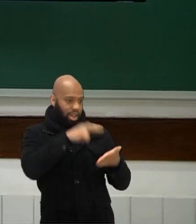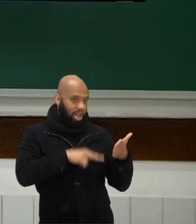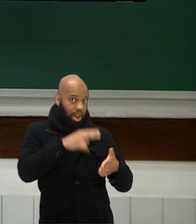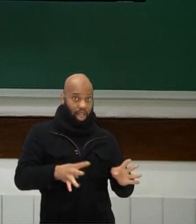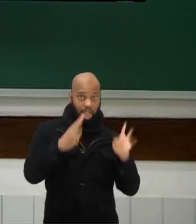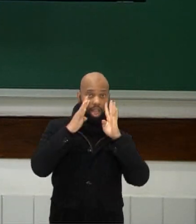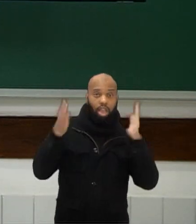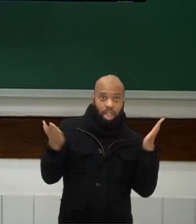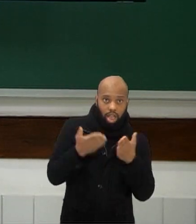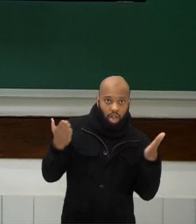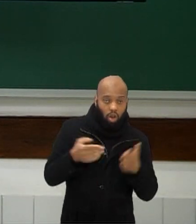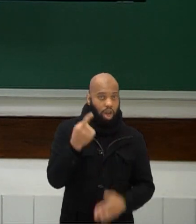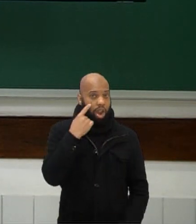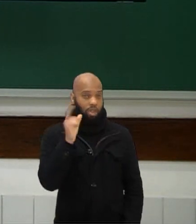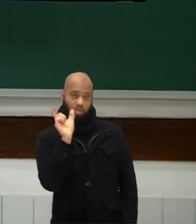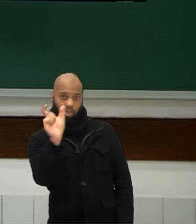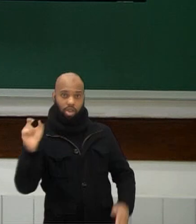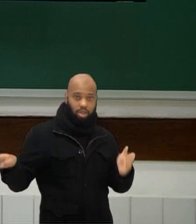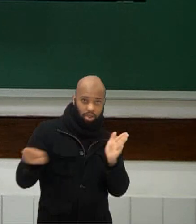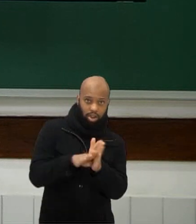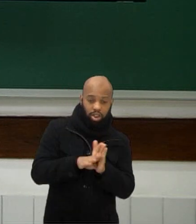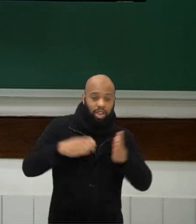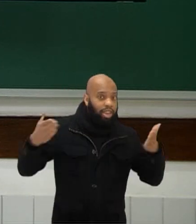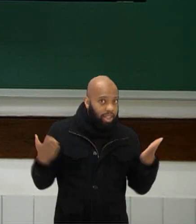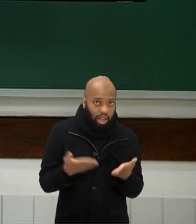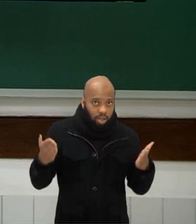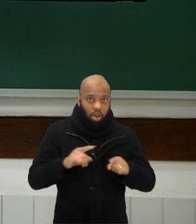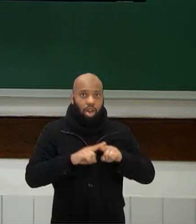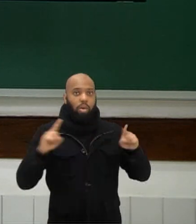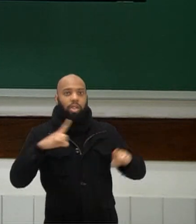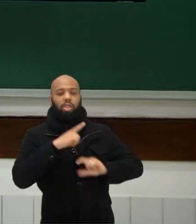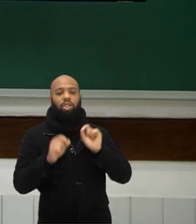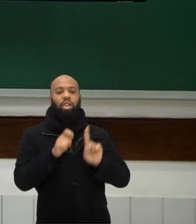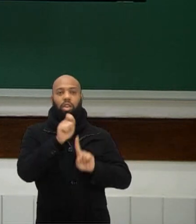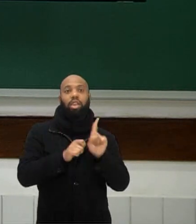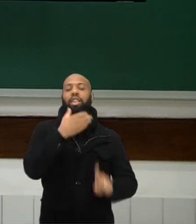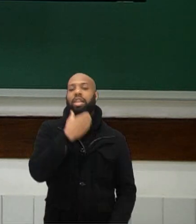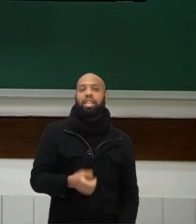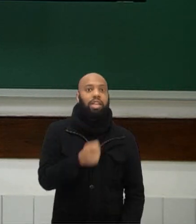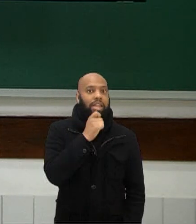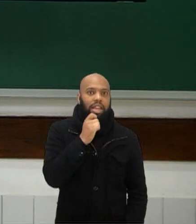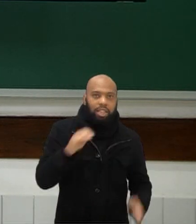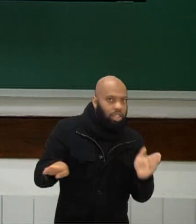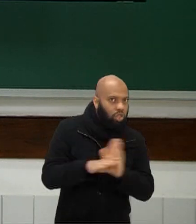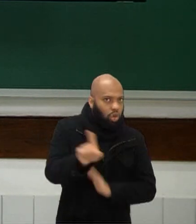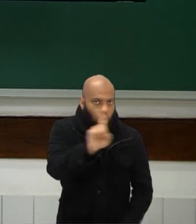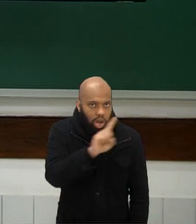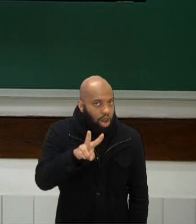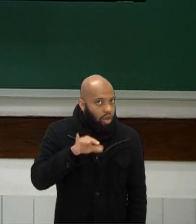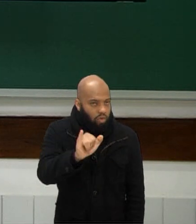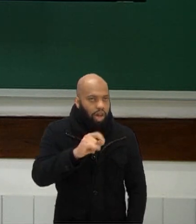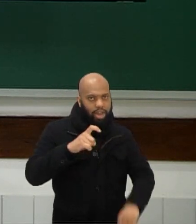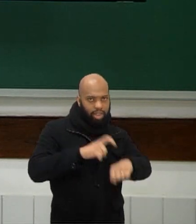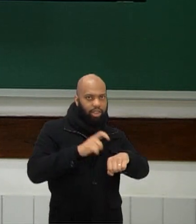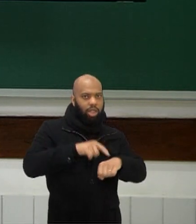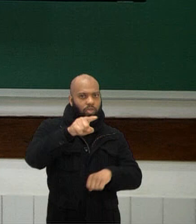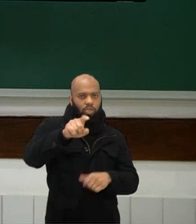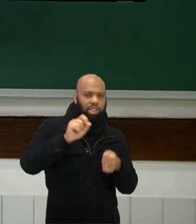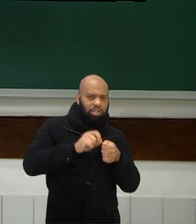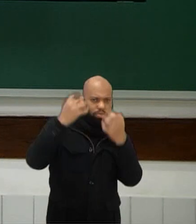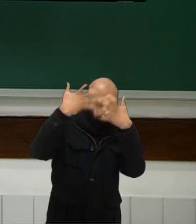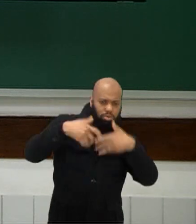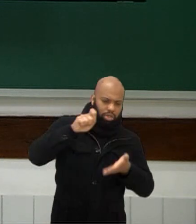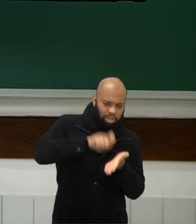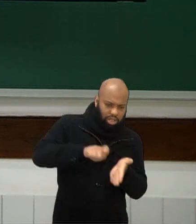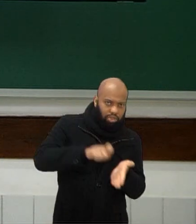bem atenção que o verbo chegar, ele está no presente, mas o mês de dezembro ainda virá. Vou dar um tempinho para você